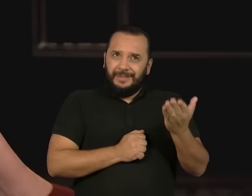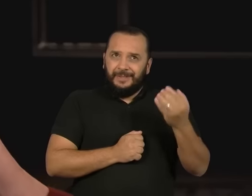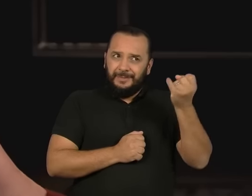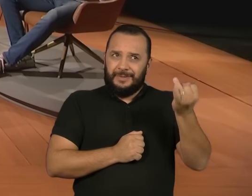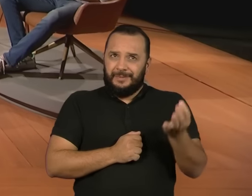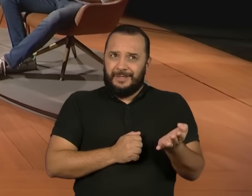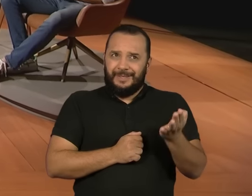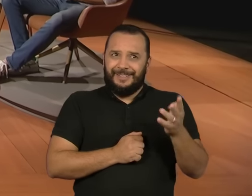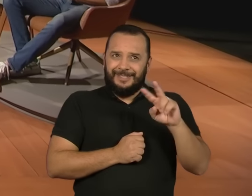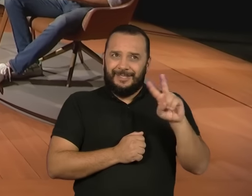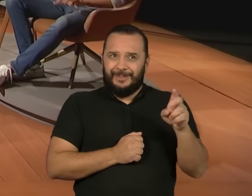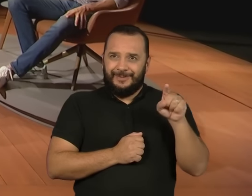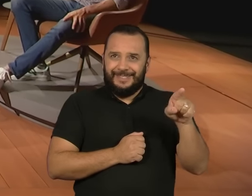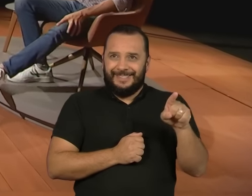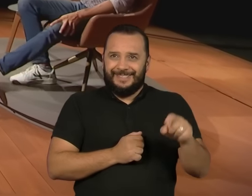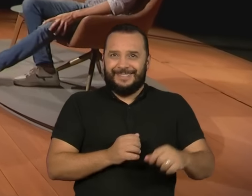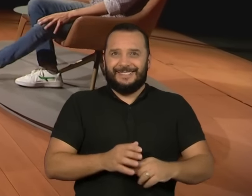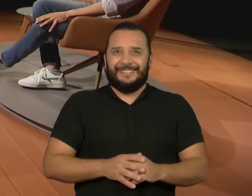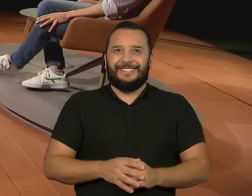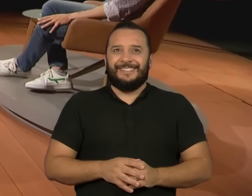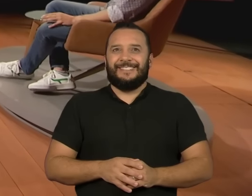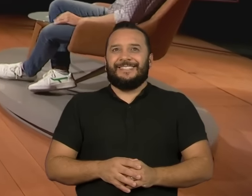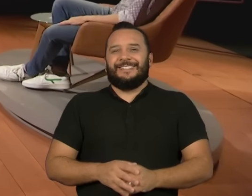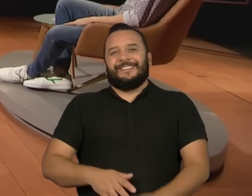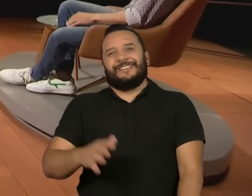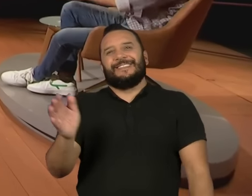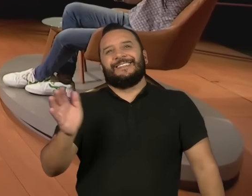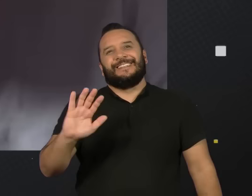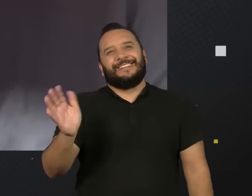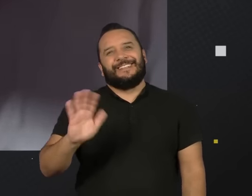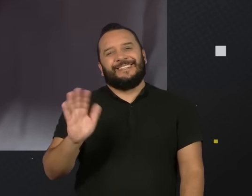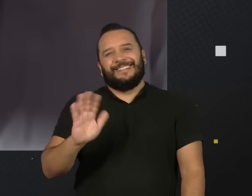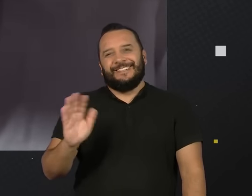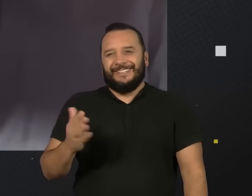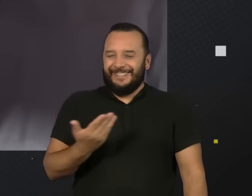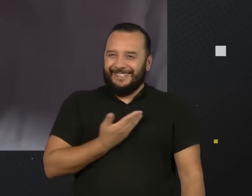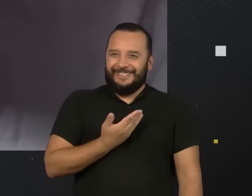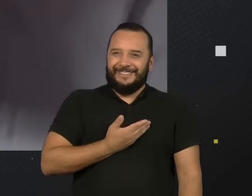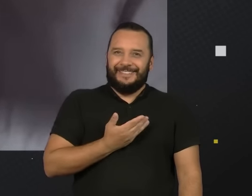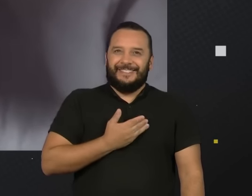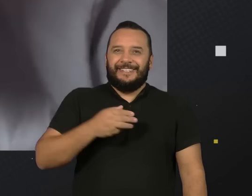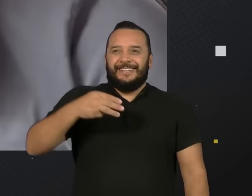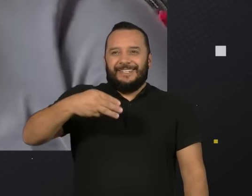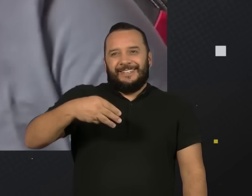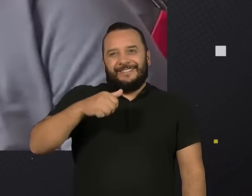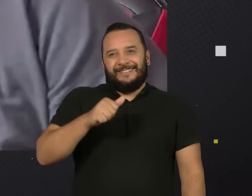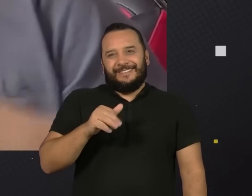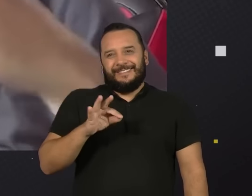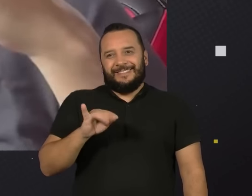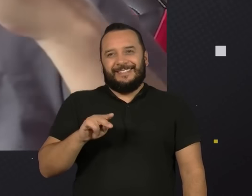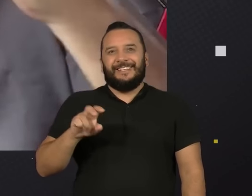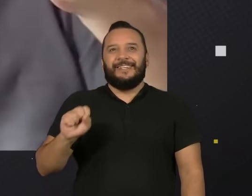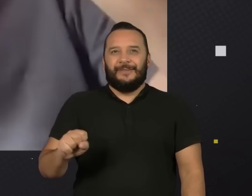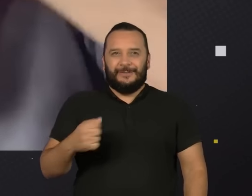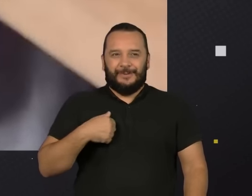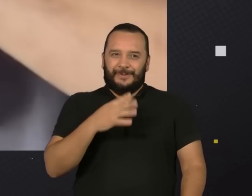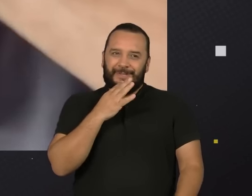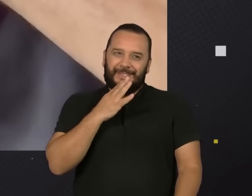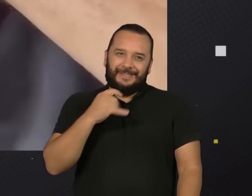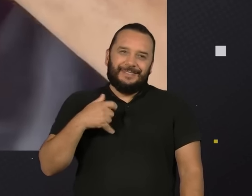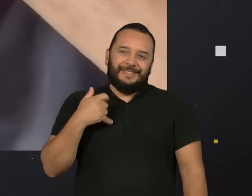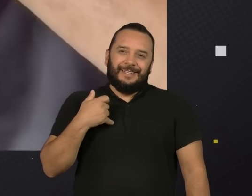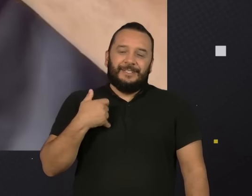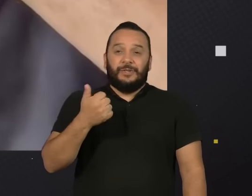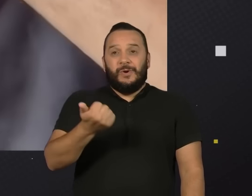falar sobre isso. Olá, meu amigo Matheus. Matheus, que a gente se conhece desde os 11 anos de